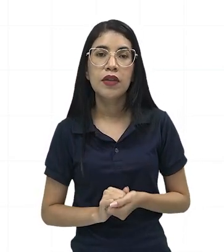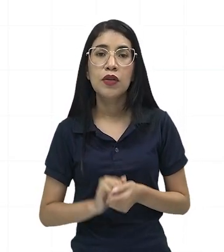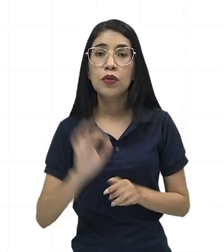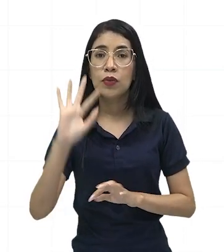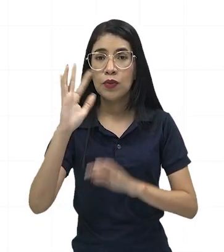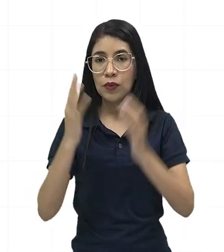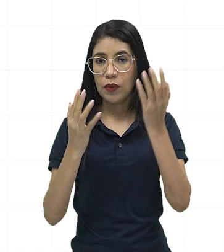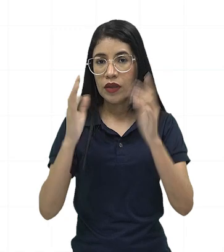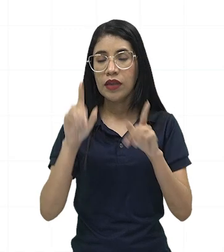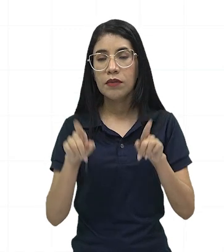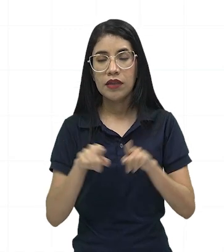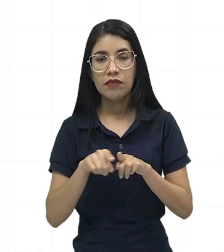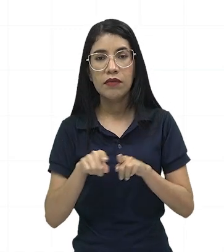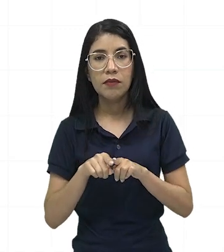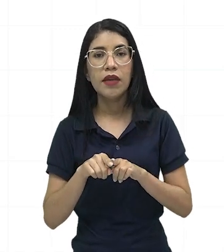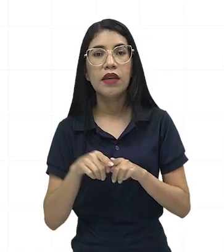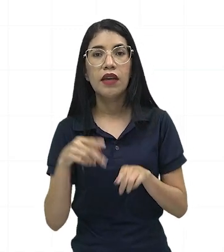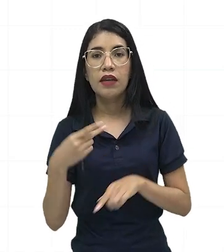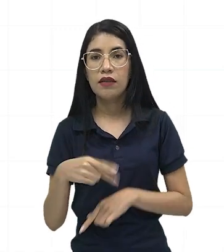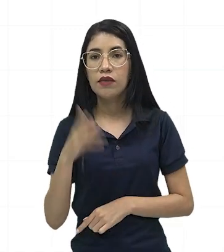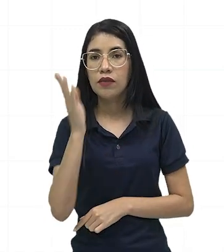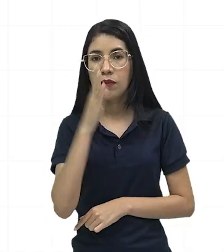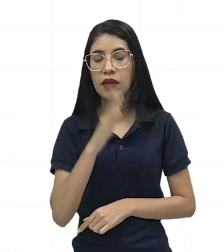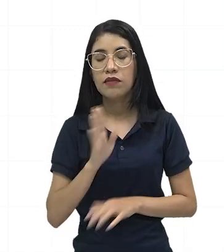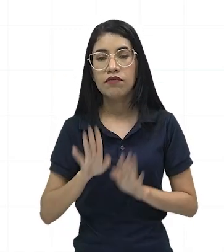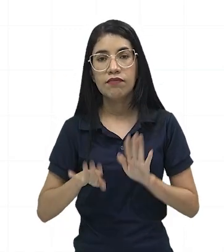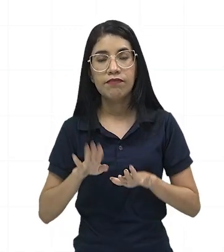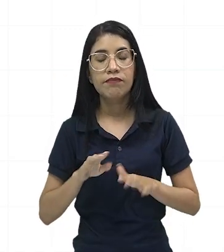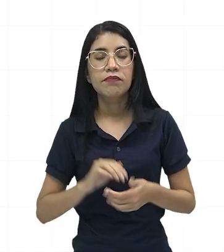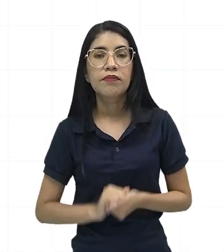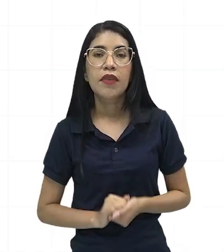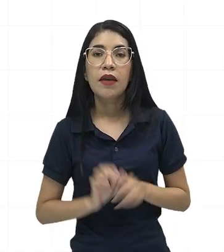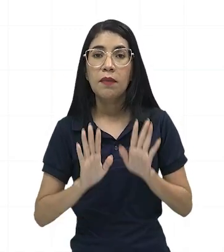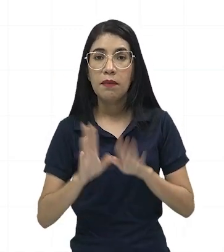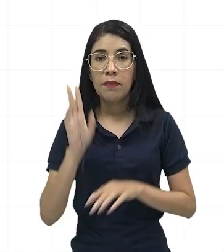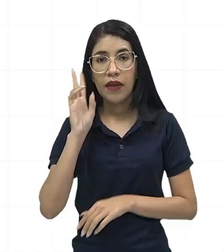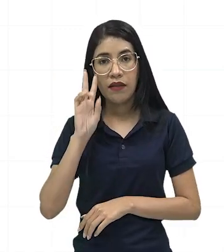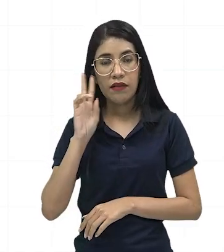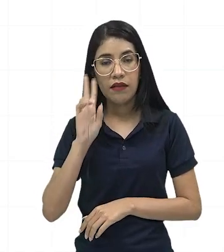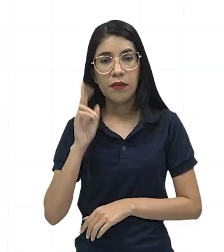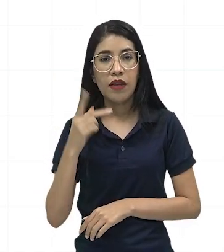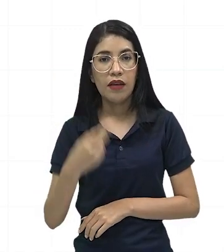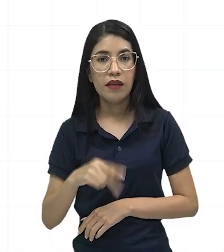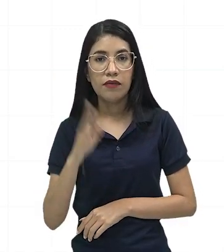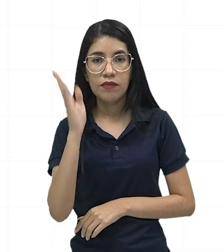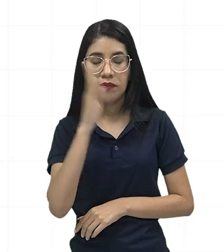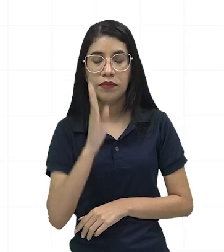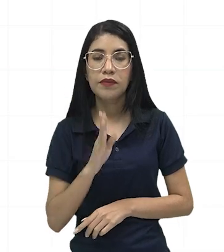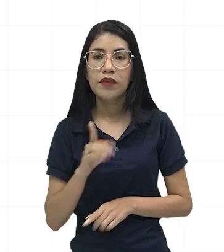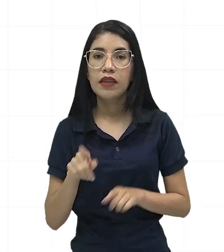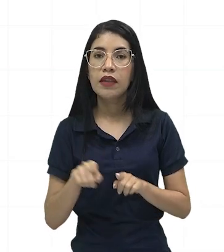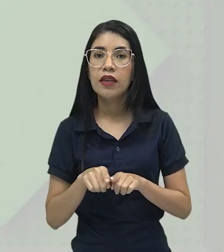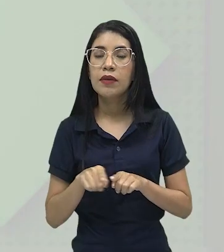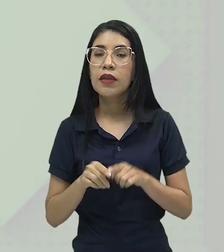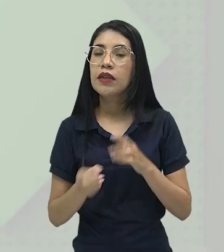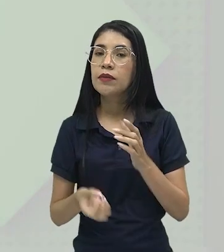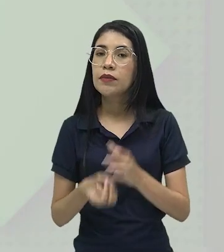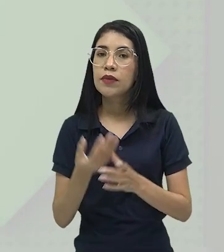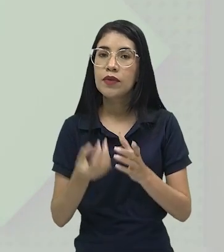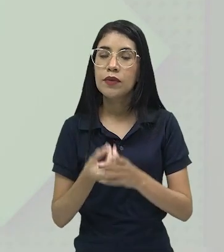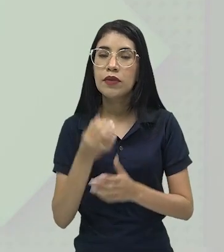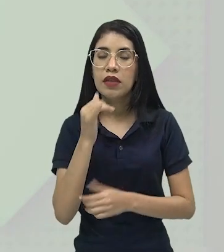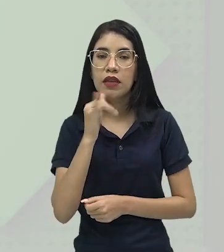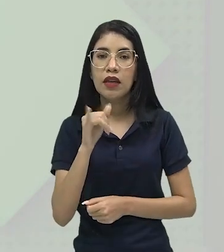condições climáticas que nós temos no nosso país. Lembre-se aí que no nosso país nós produzimos